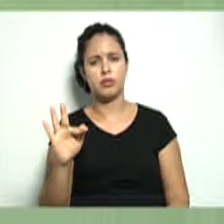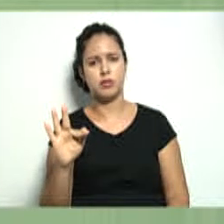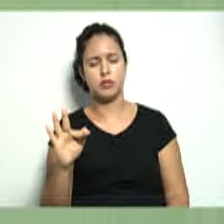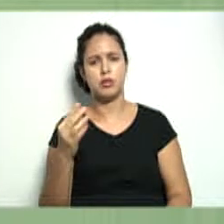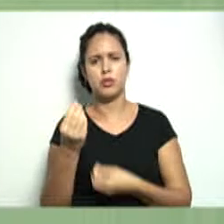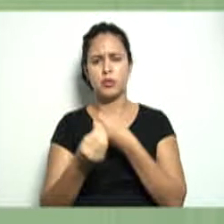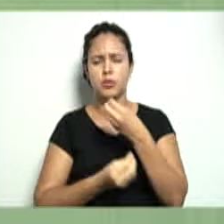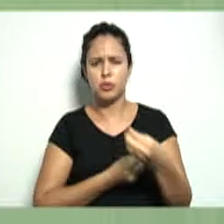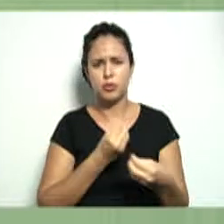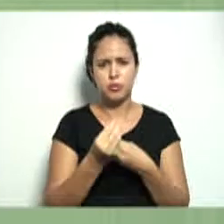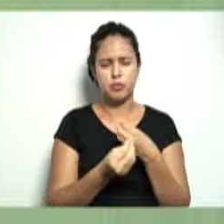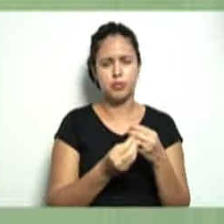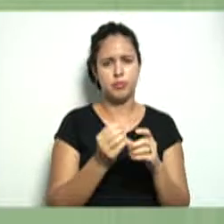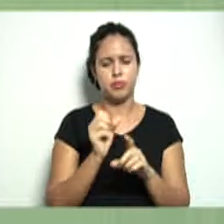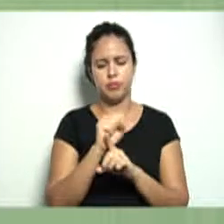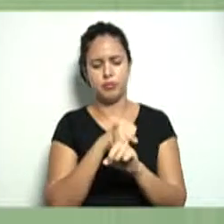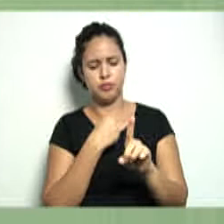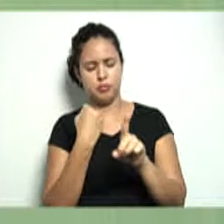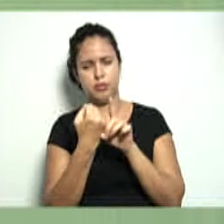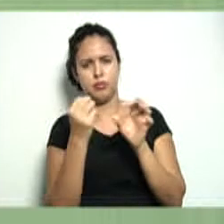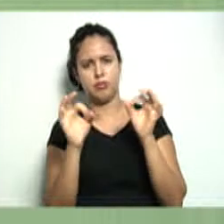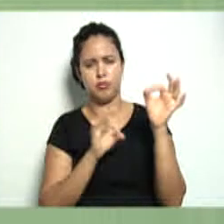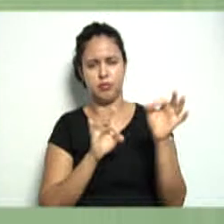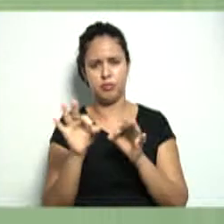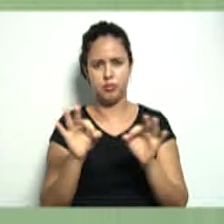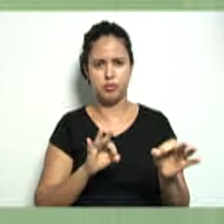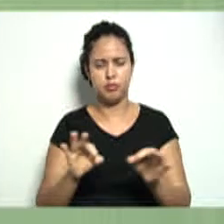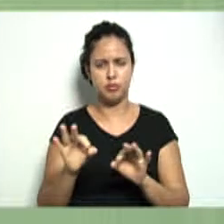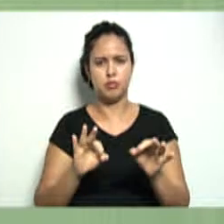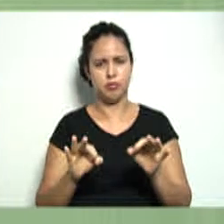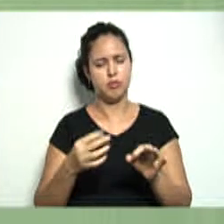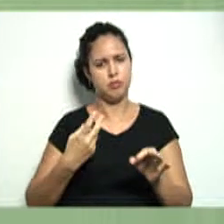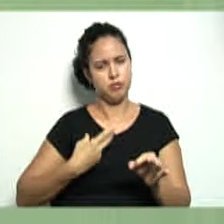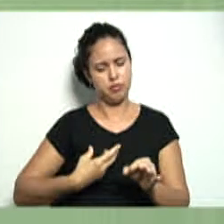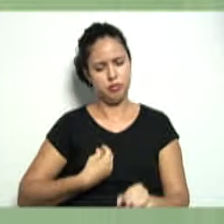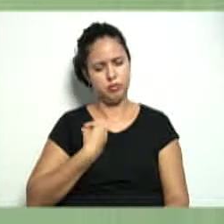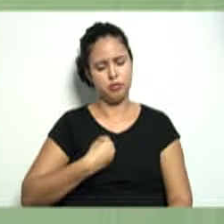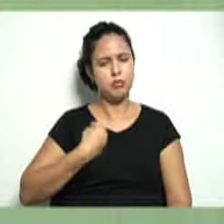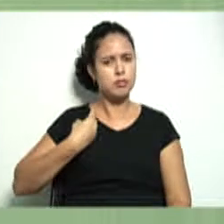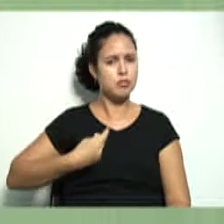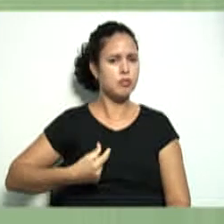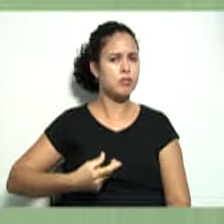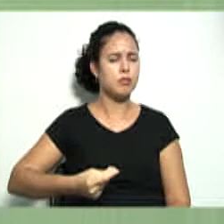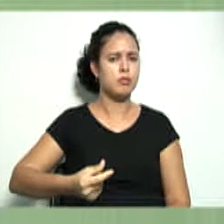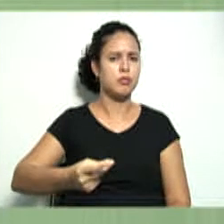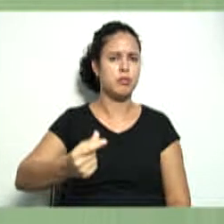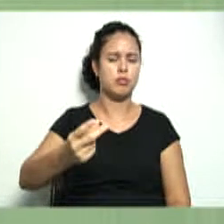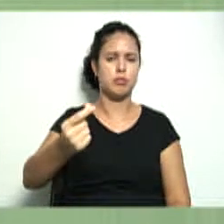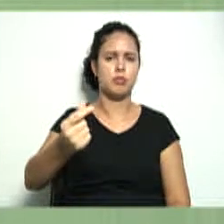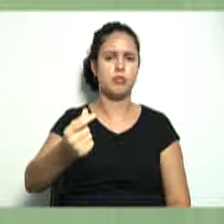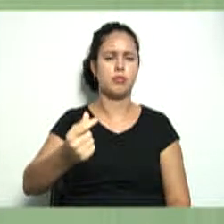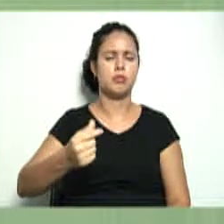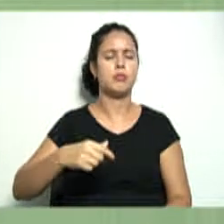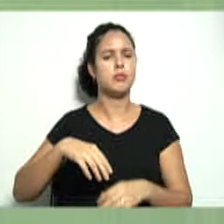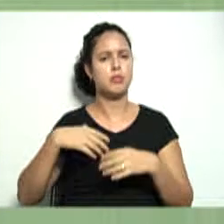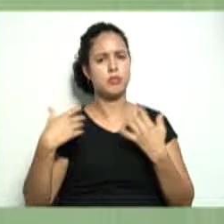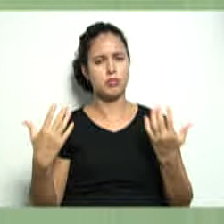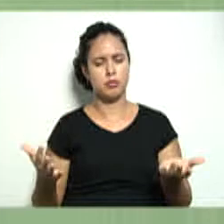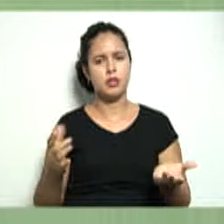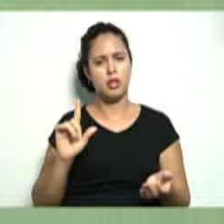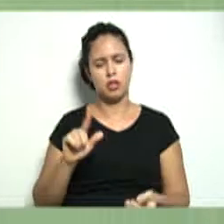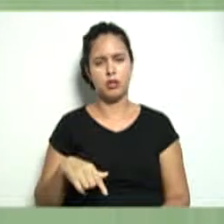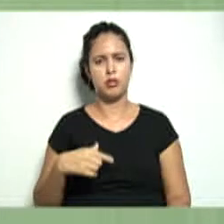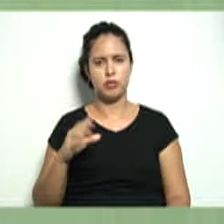a maneira como a sociedade é organizada para garantir a sua própria sobrevivência e a sua continuidade. Isso